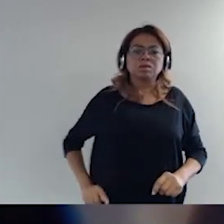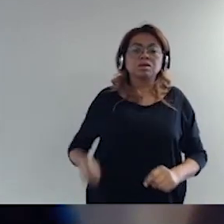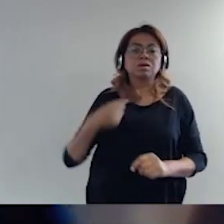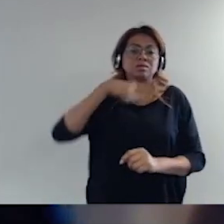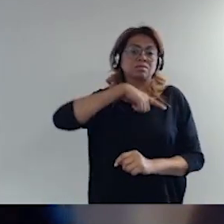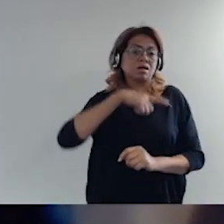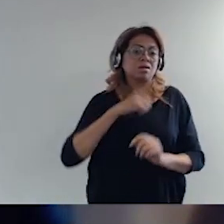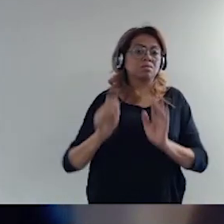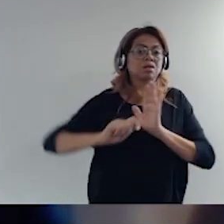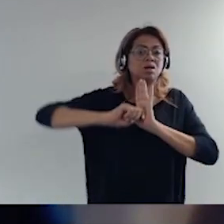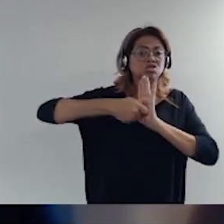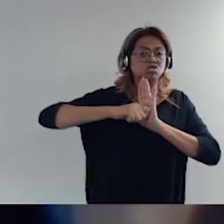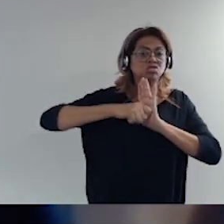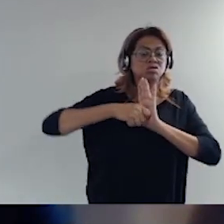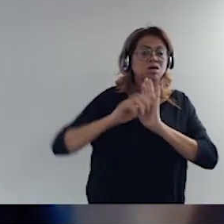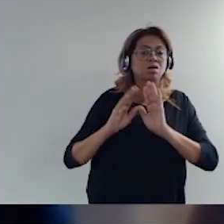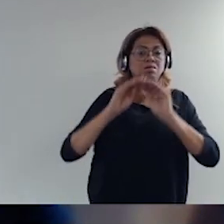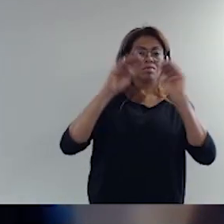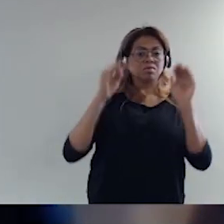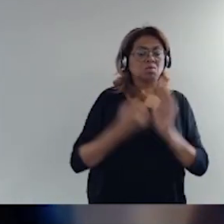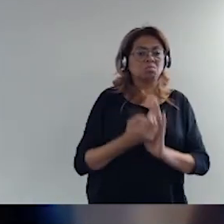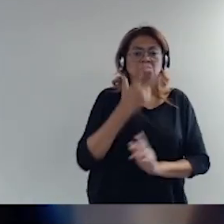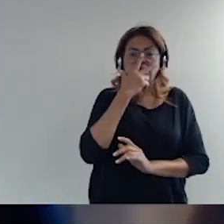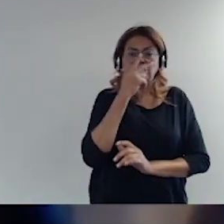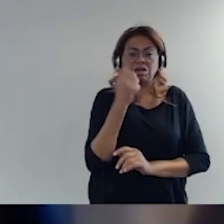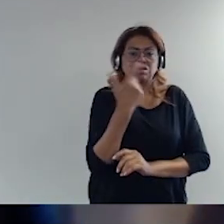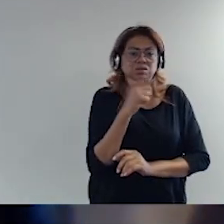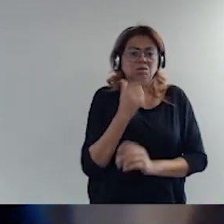que pareça, meus amigos, fidelidade